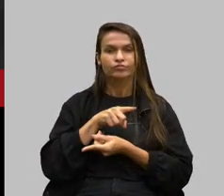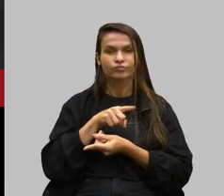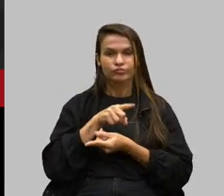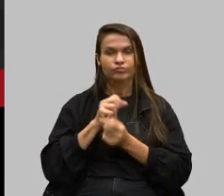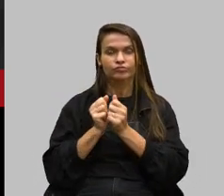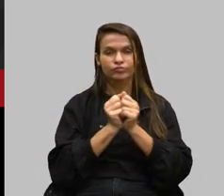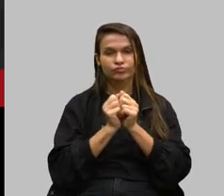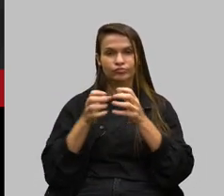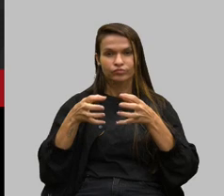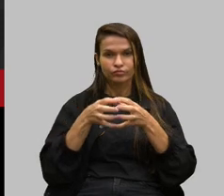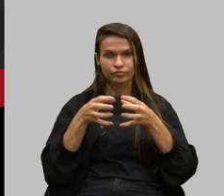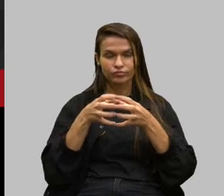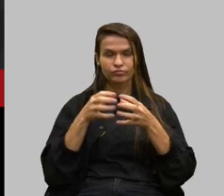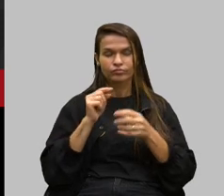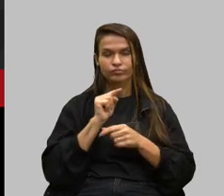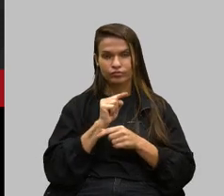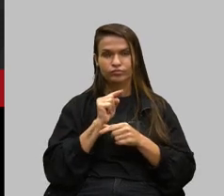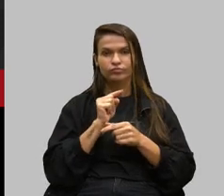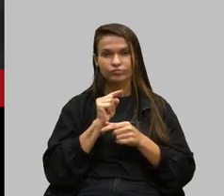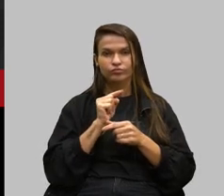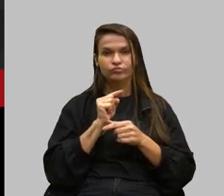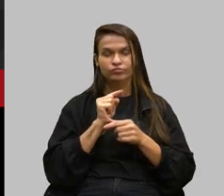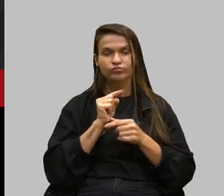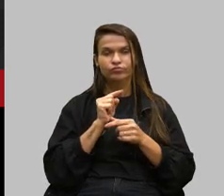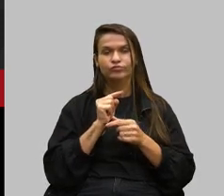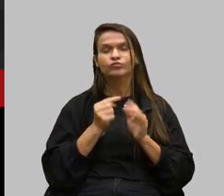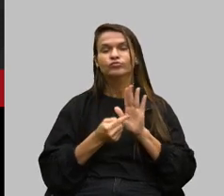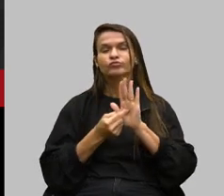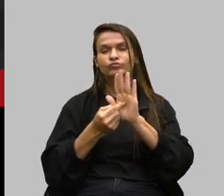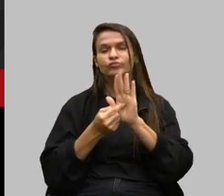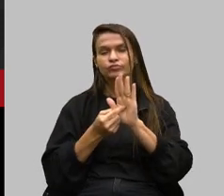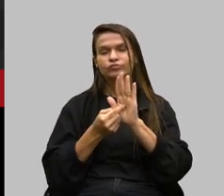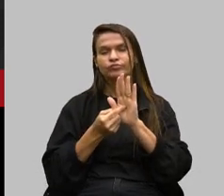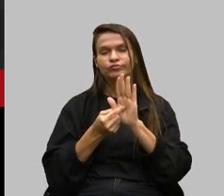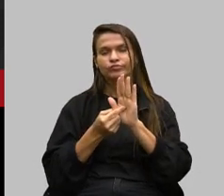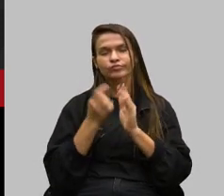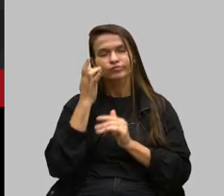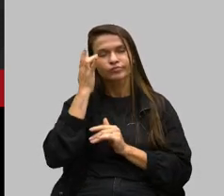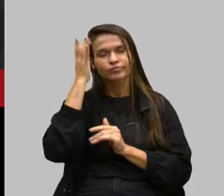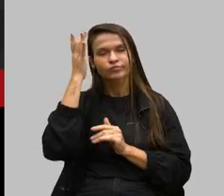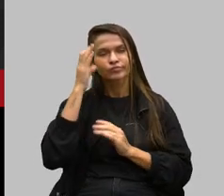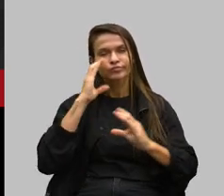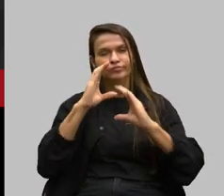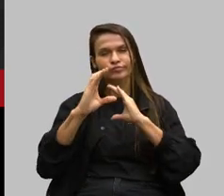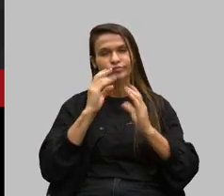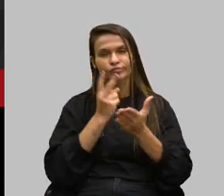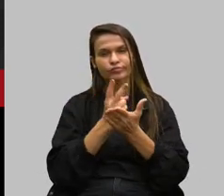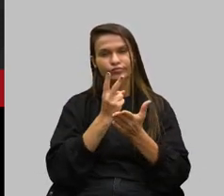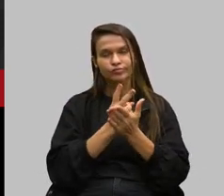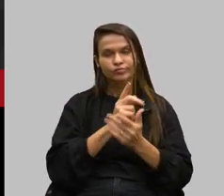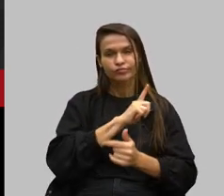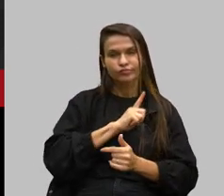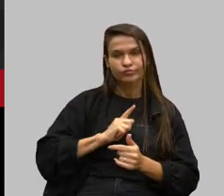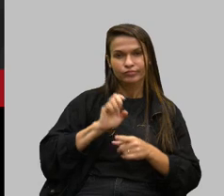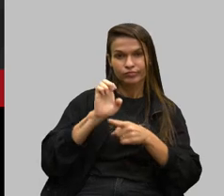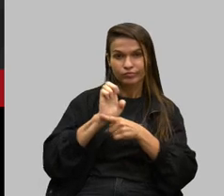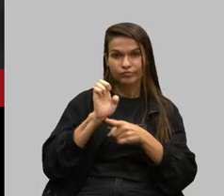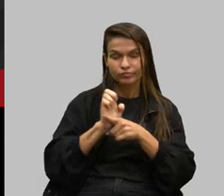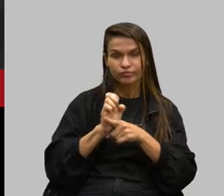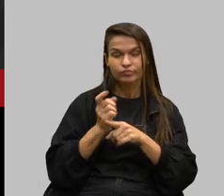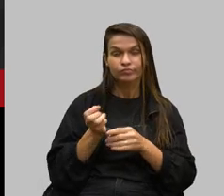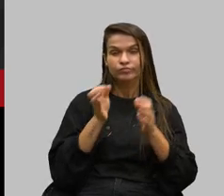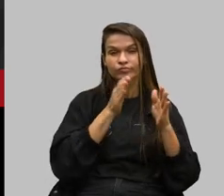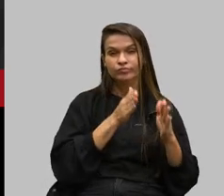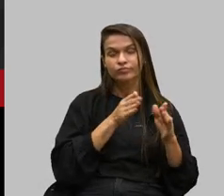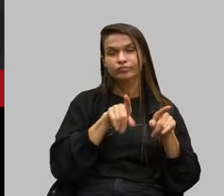com a nossa equipe lá que trouxe praticidade e agilidade para essa comunicação permanente entre o governo do estado e a e